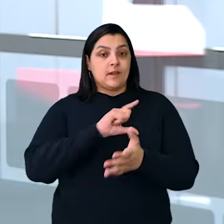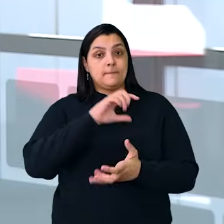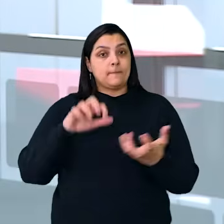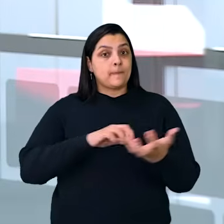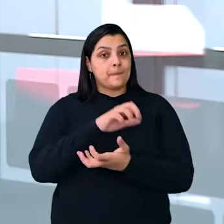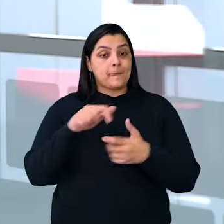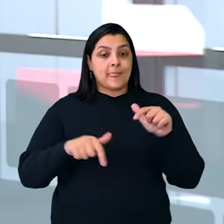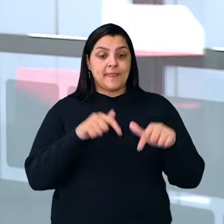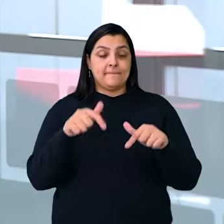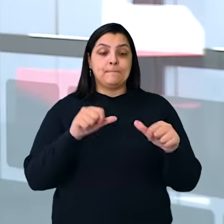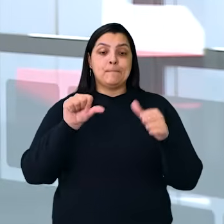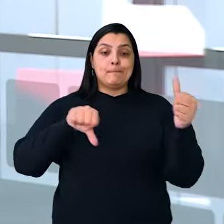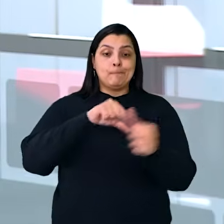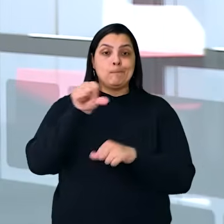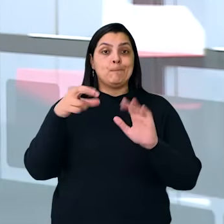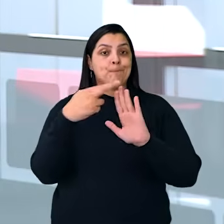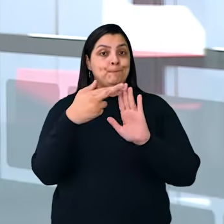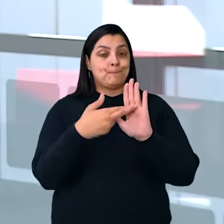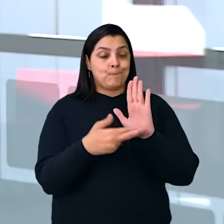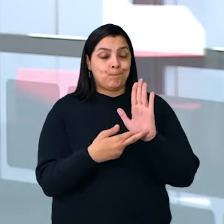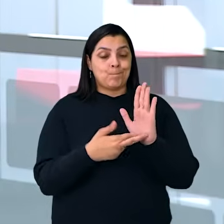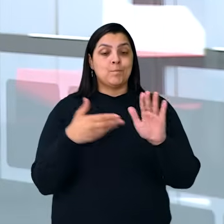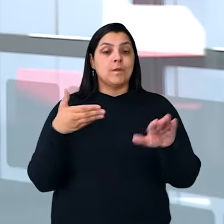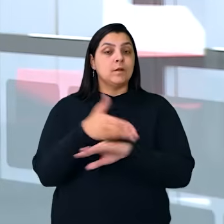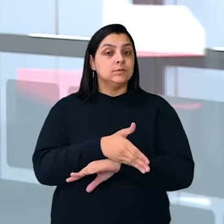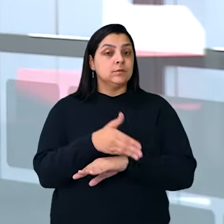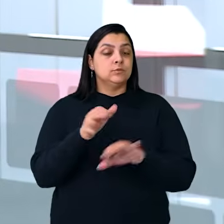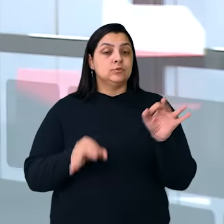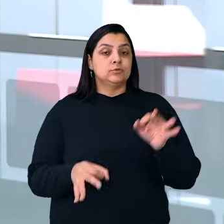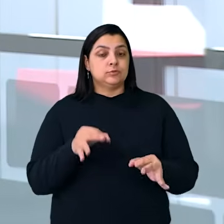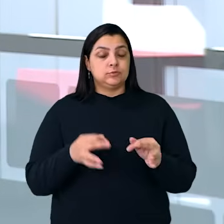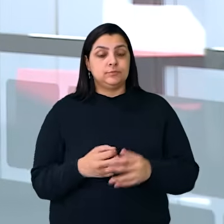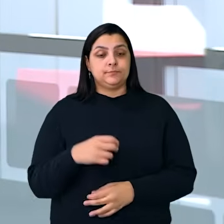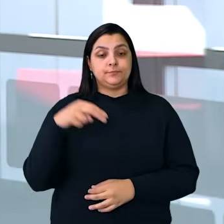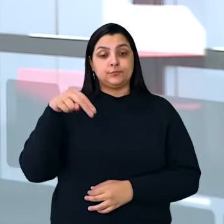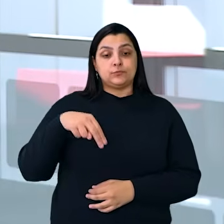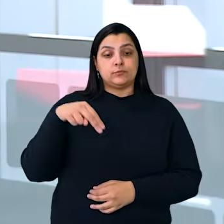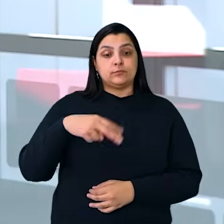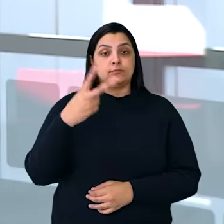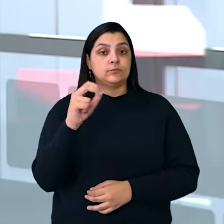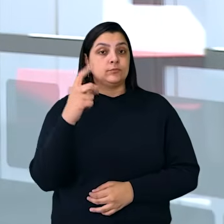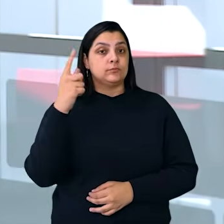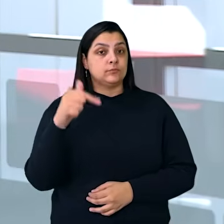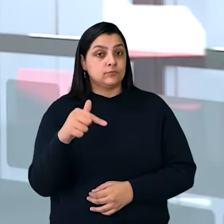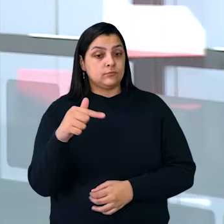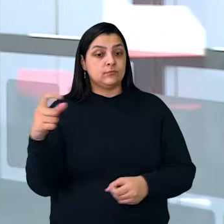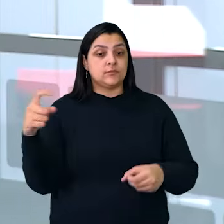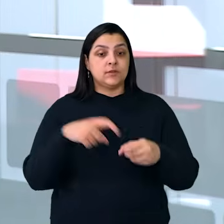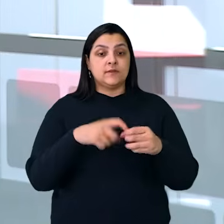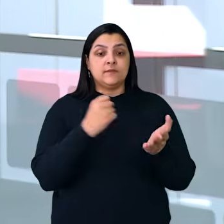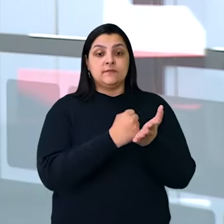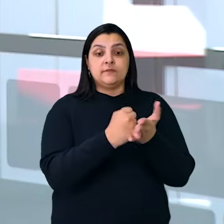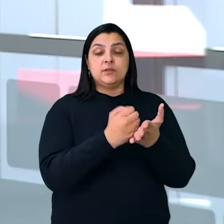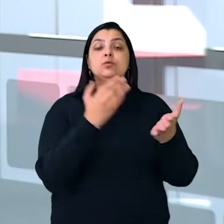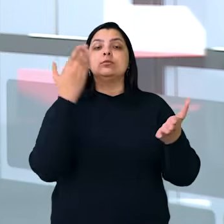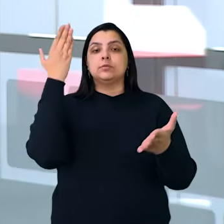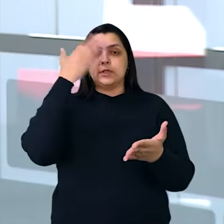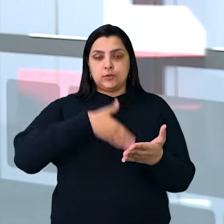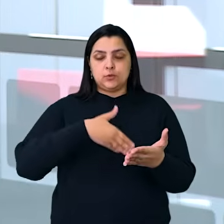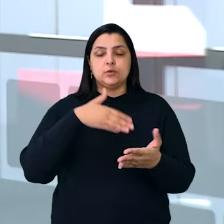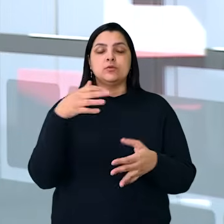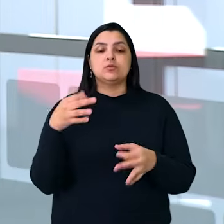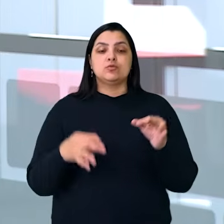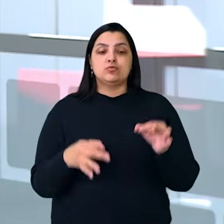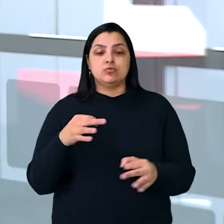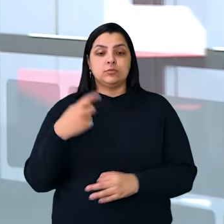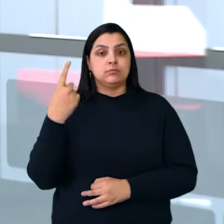antes da reforma trabalhista, que alterou as regras de acesso à justiça. Em novembro de 2017, o vínculo de emprego foi